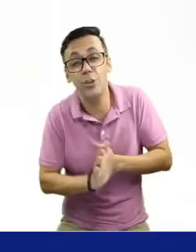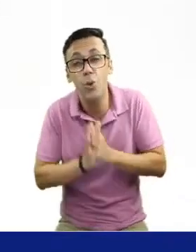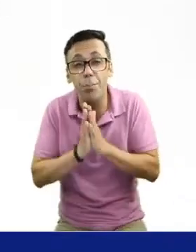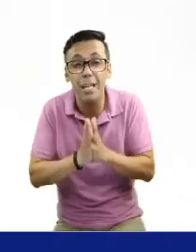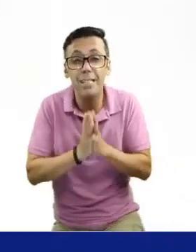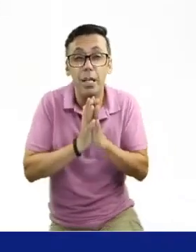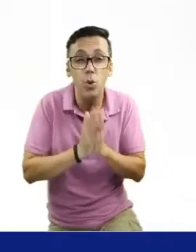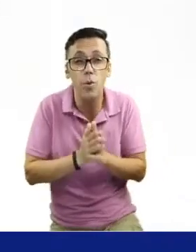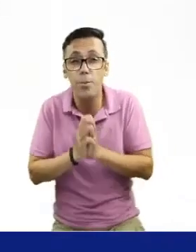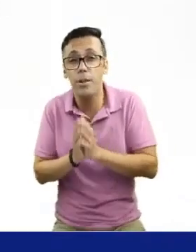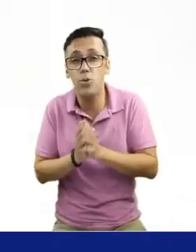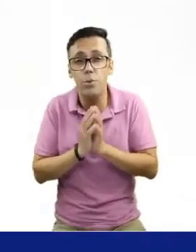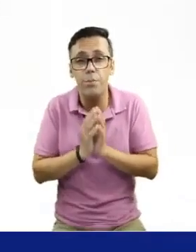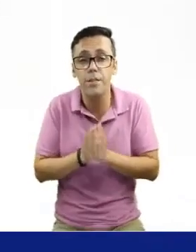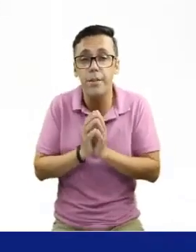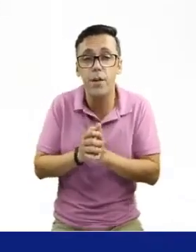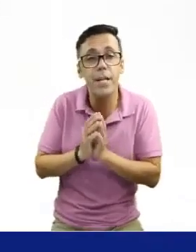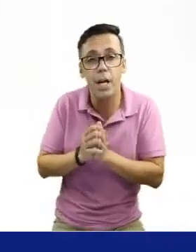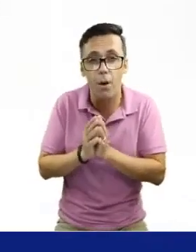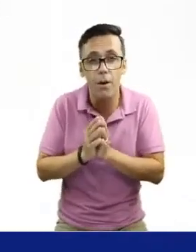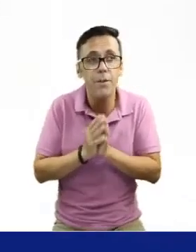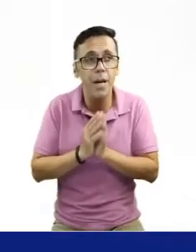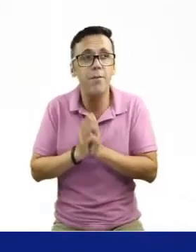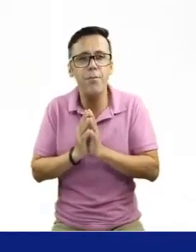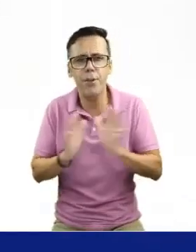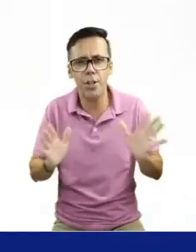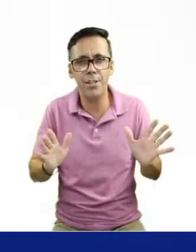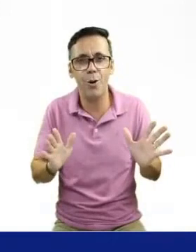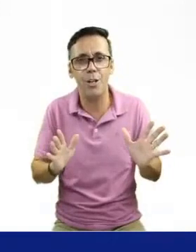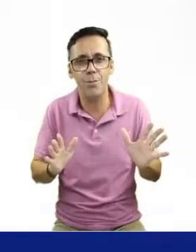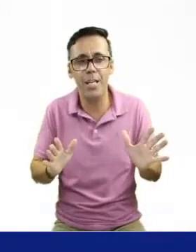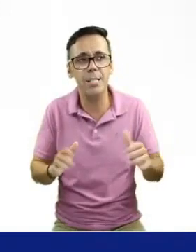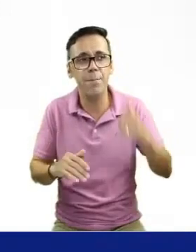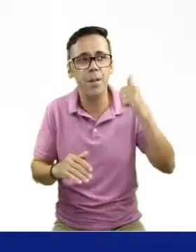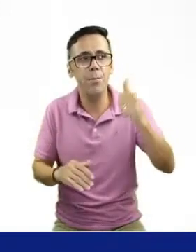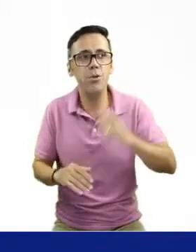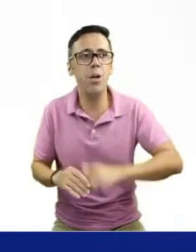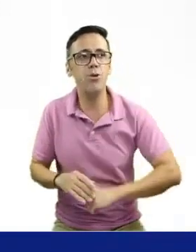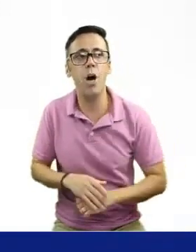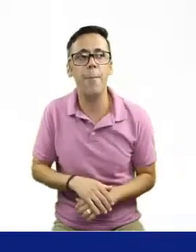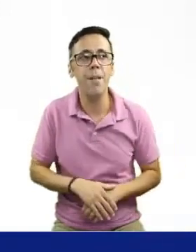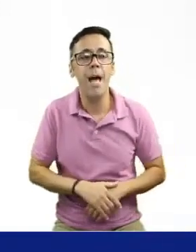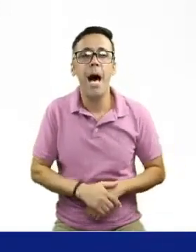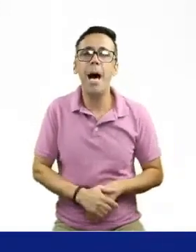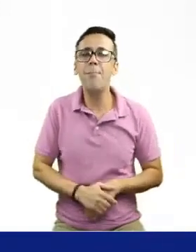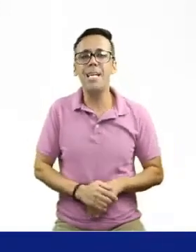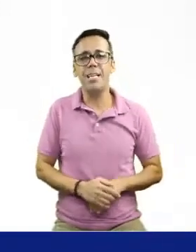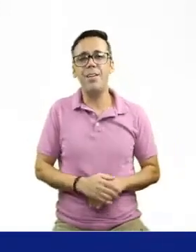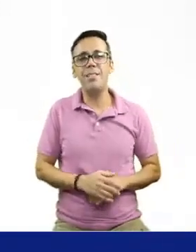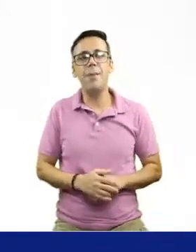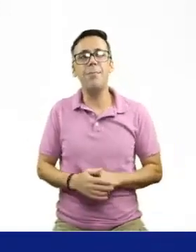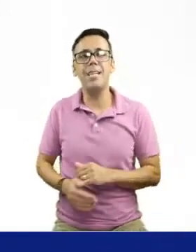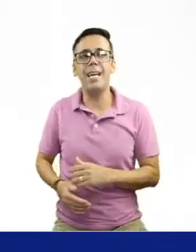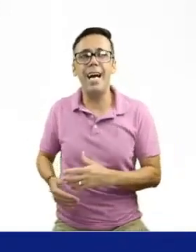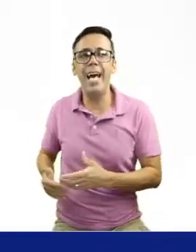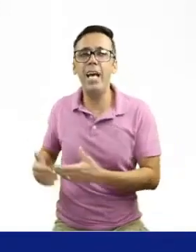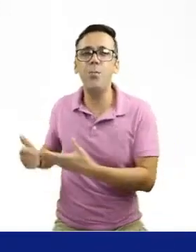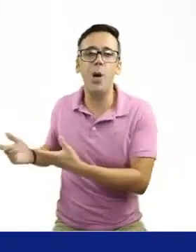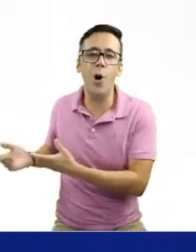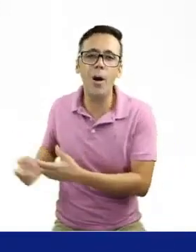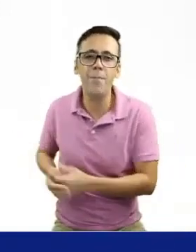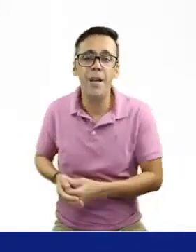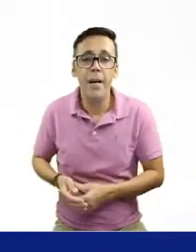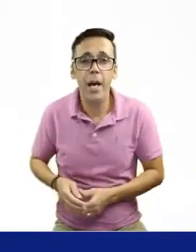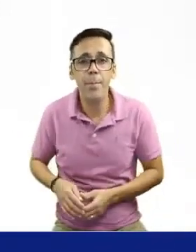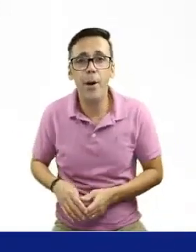fechado sem surpresa nenhuma porque Surpresa Não é legal tá vamos deixar esse negócio beleza pessoal olha só a banca vai se a banca